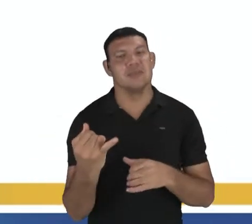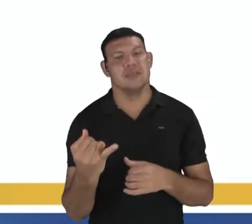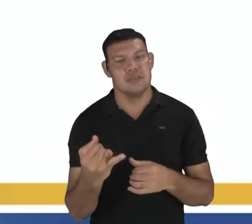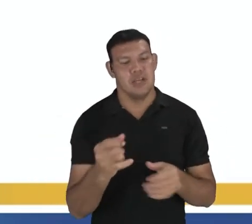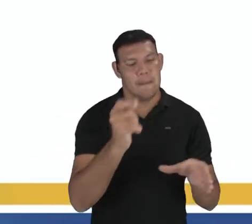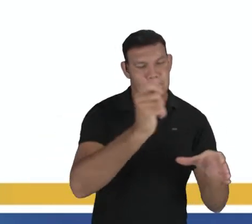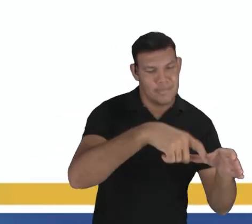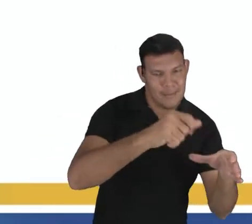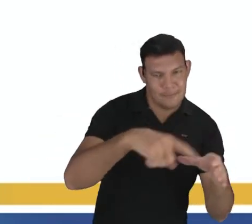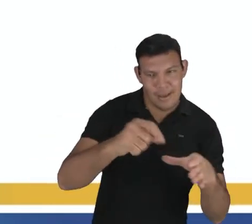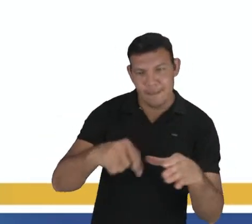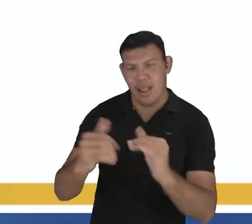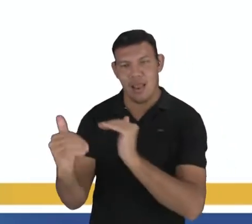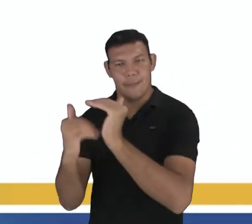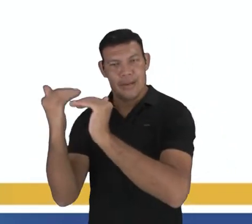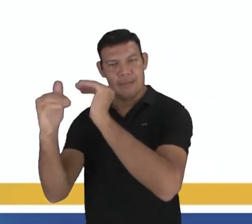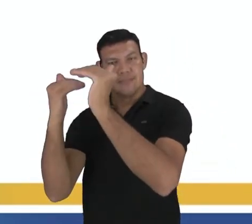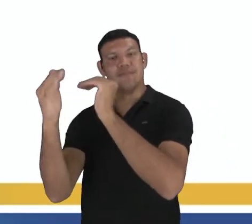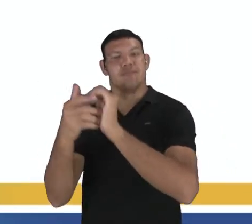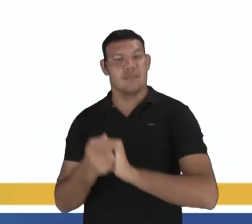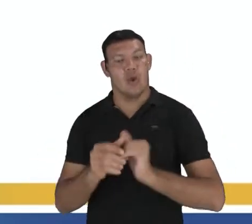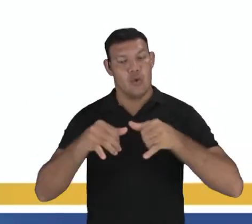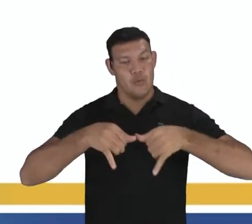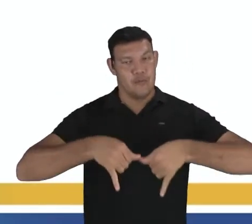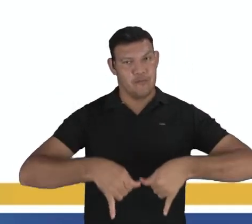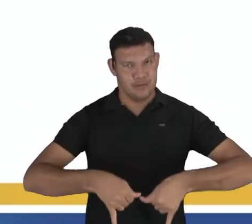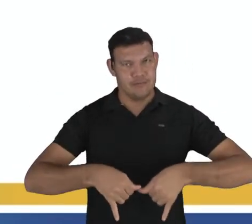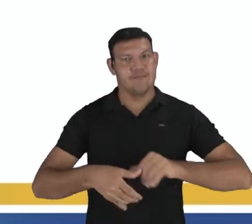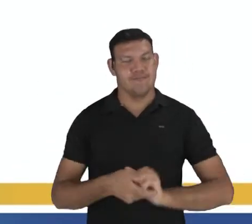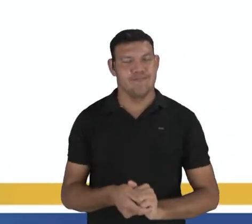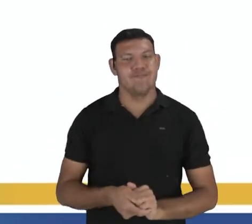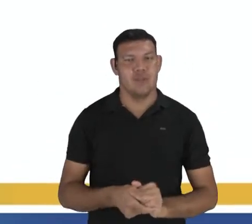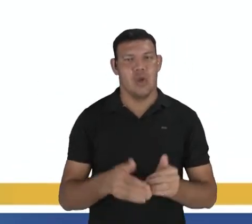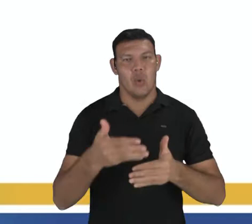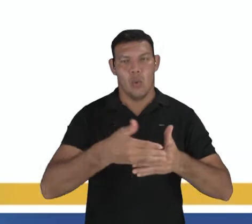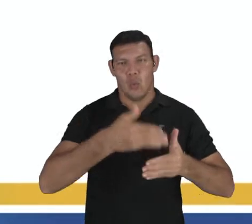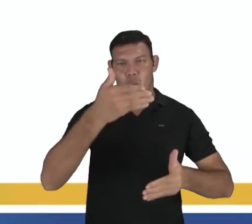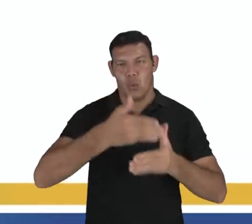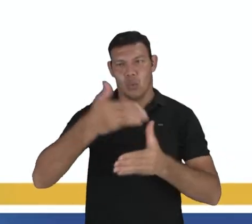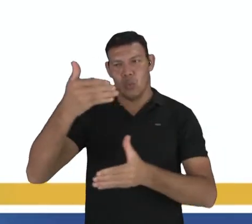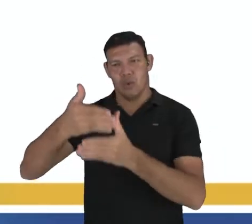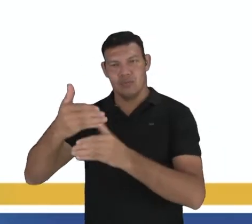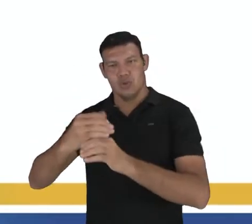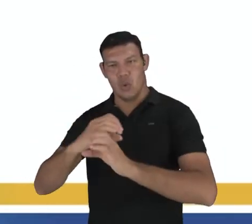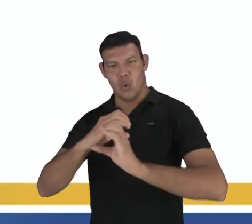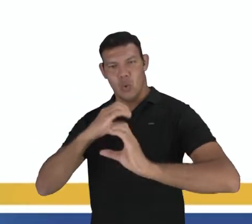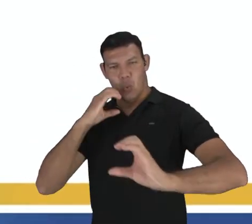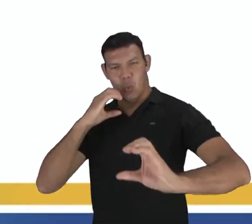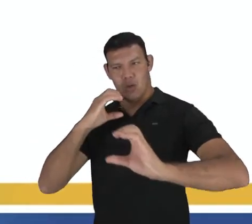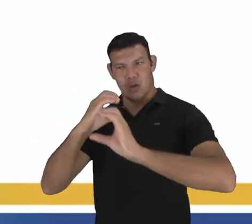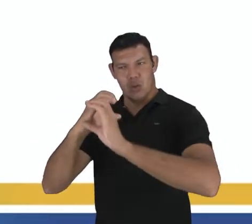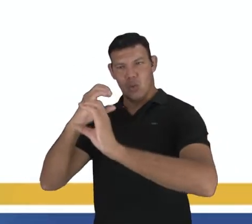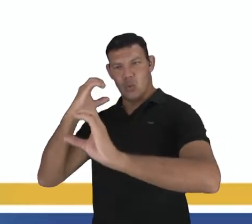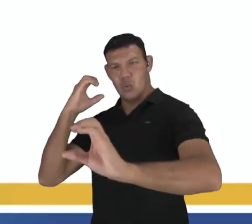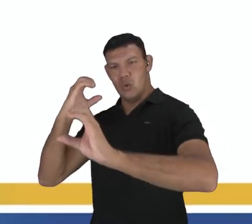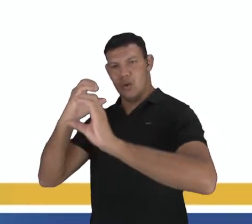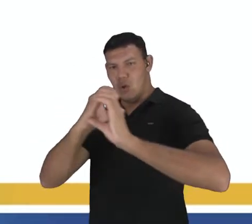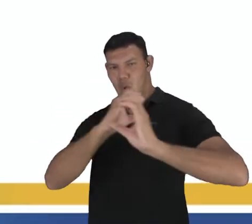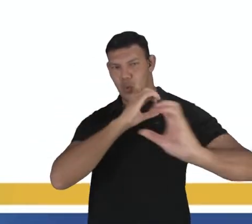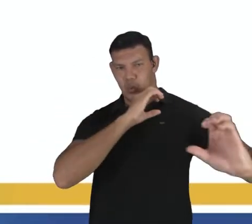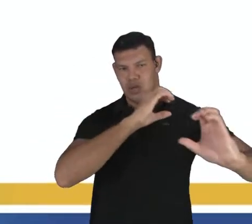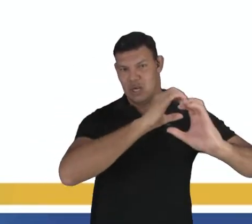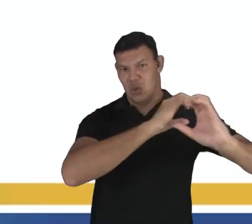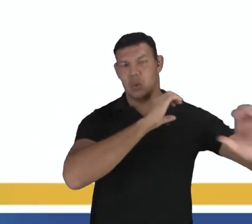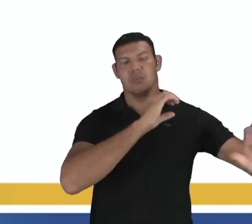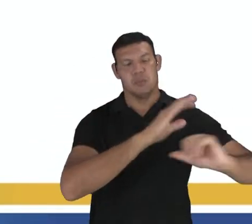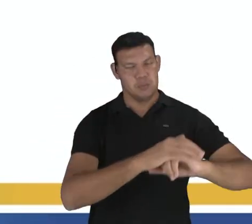se estabelecendo nessa região, fazendo diques, né, para direcionar aí a água, muitas coisas que foram